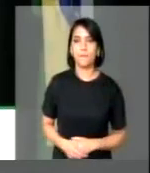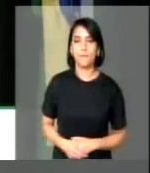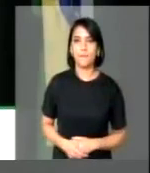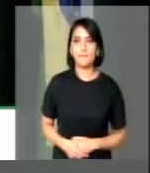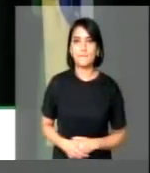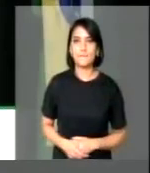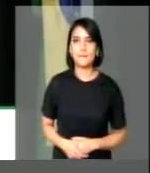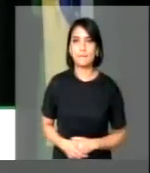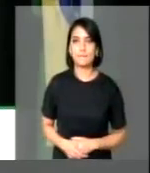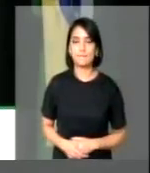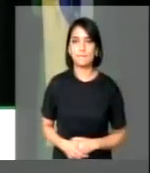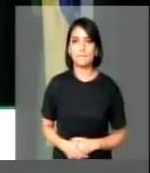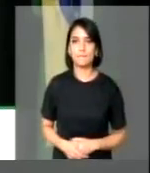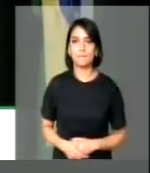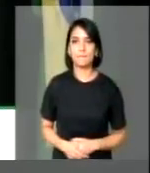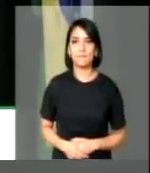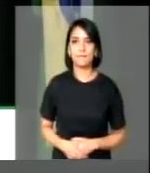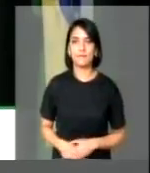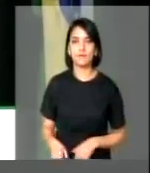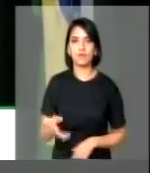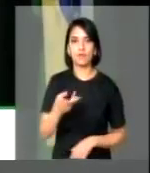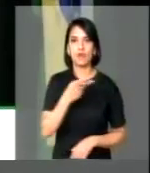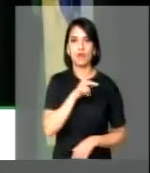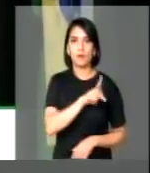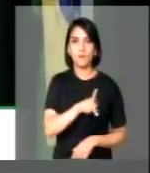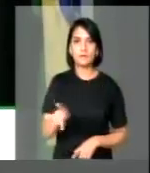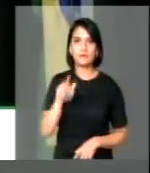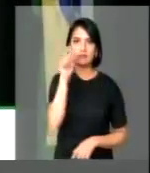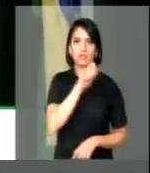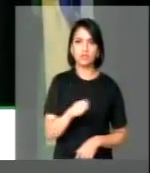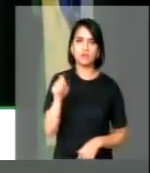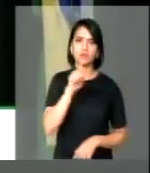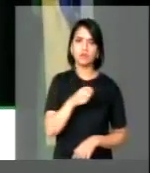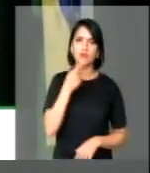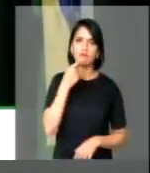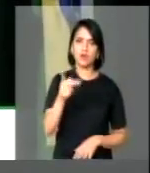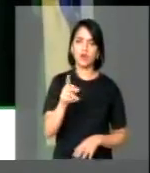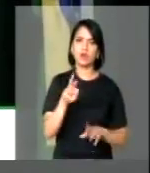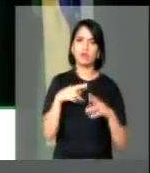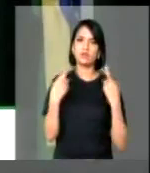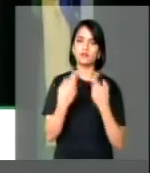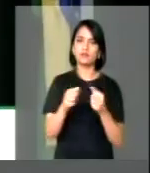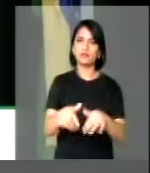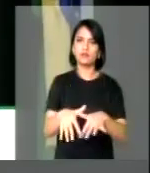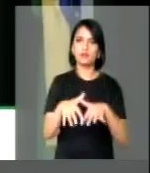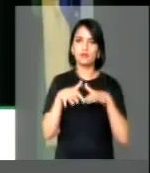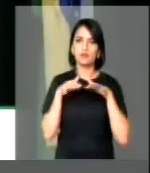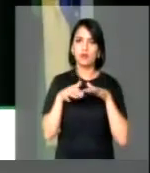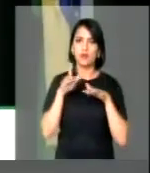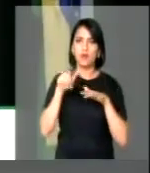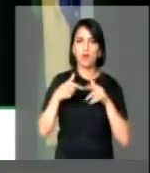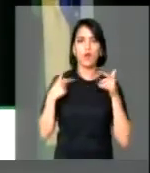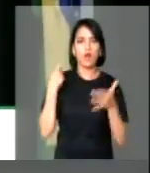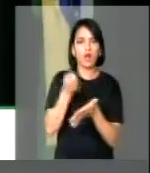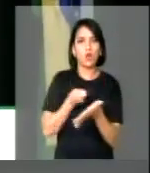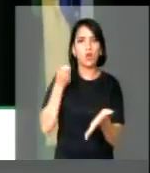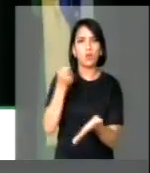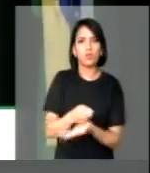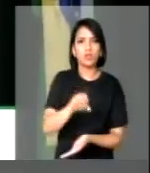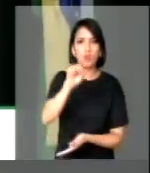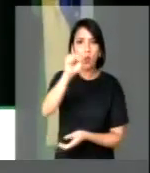com os presidentes da associação, essa audiência é a culminância de uma luta de